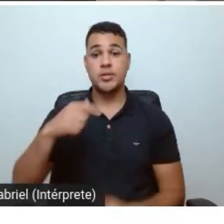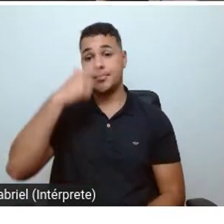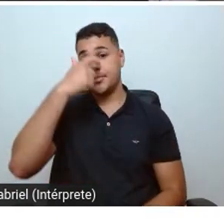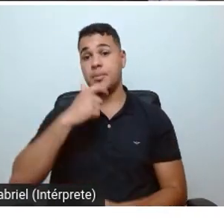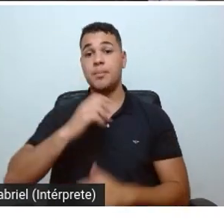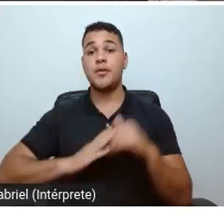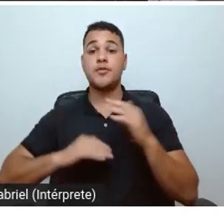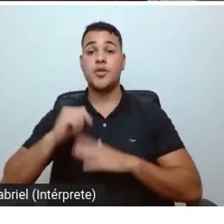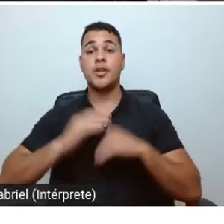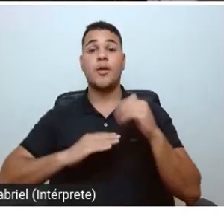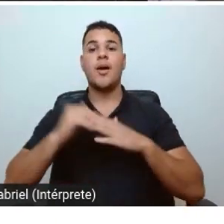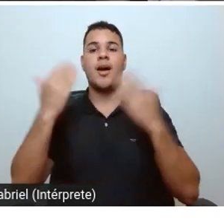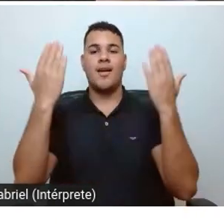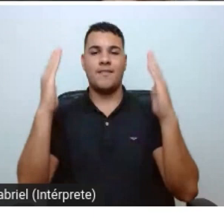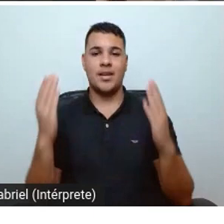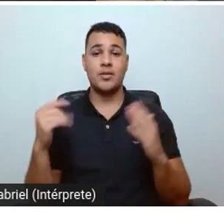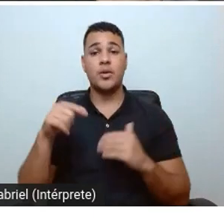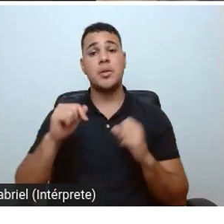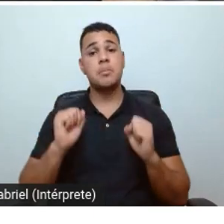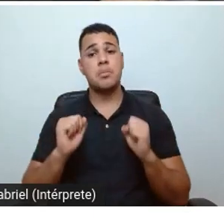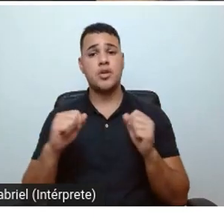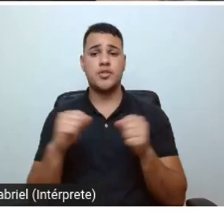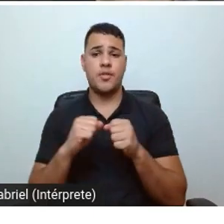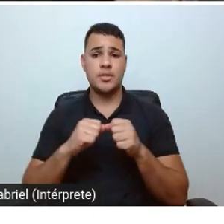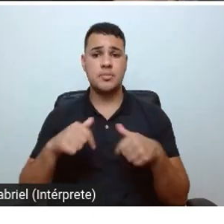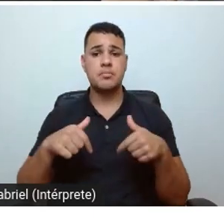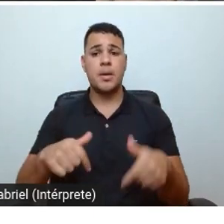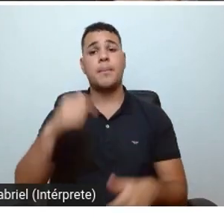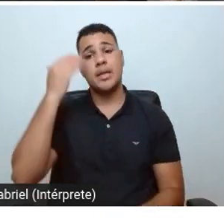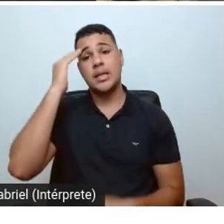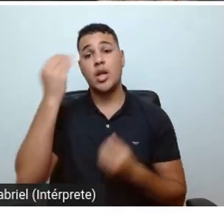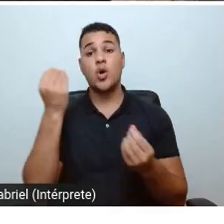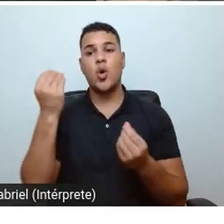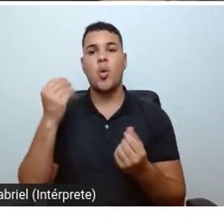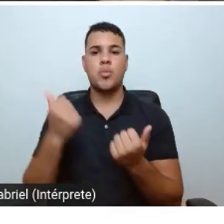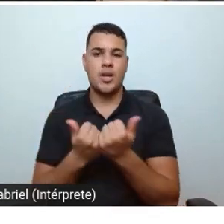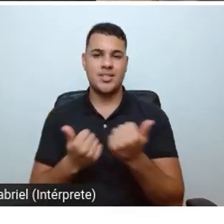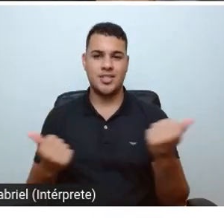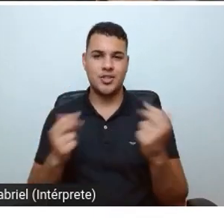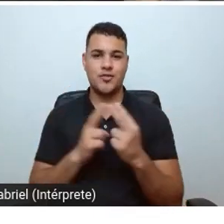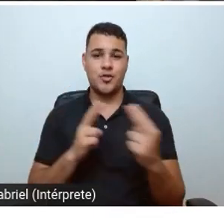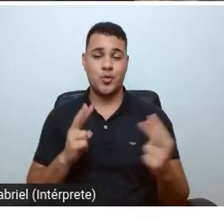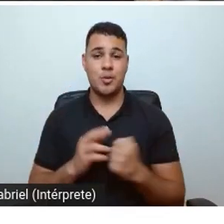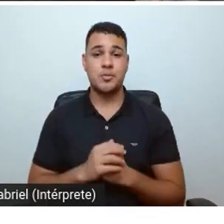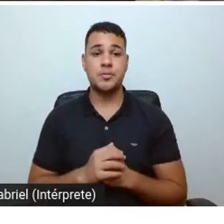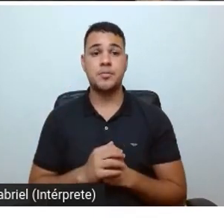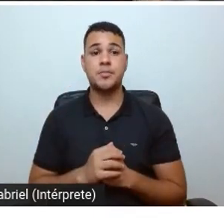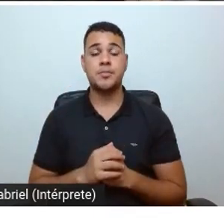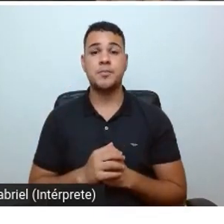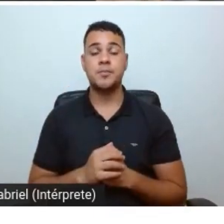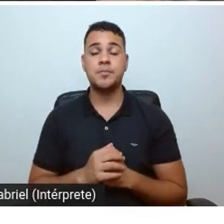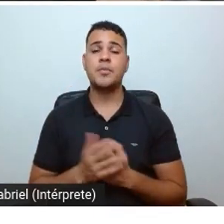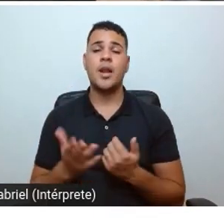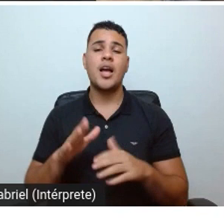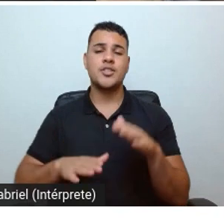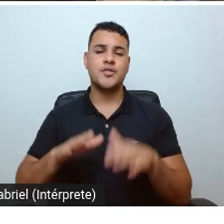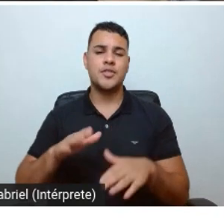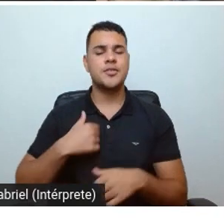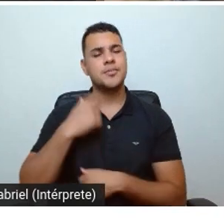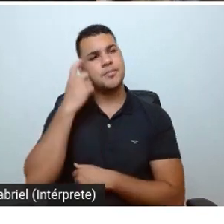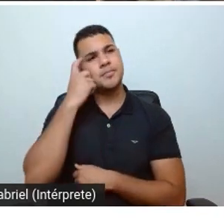entender como está sendo o assistente virtual, né? Porque eu vejo assim, algumas vezes que o papel do